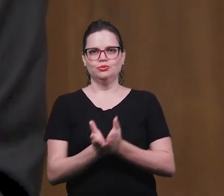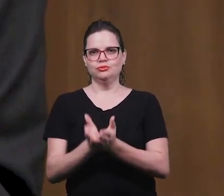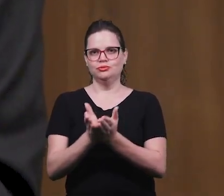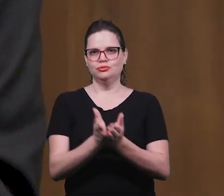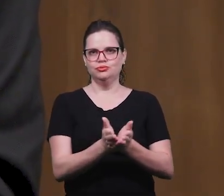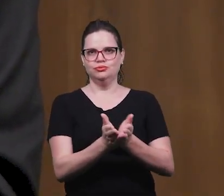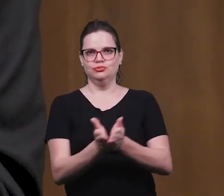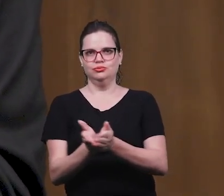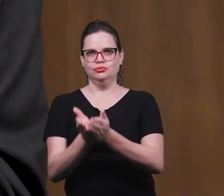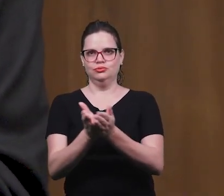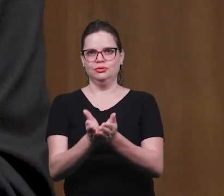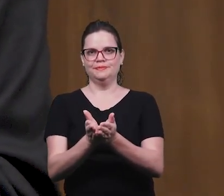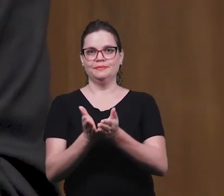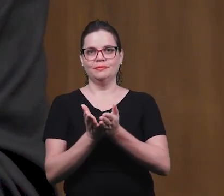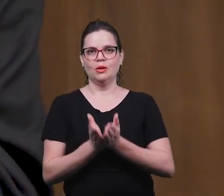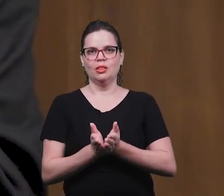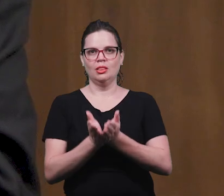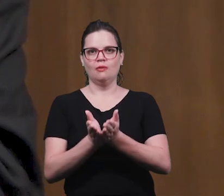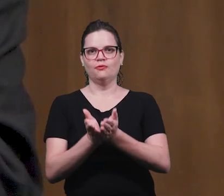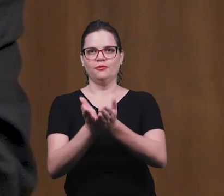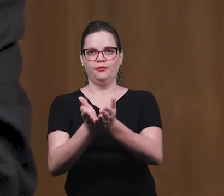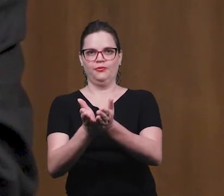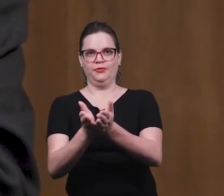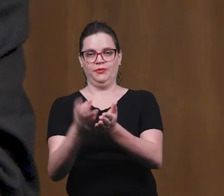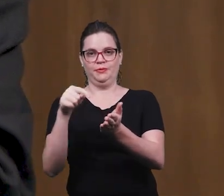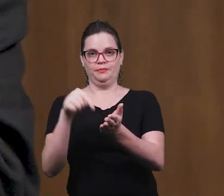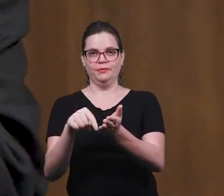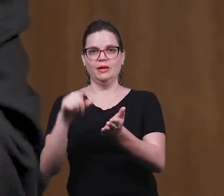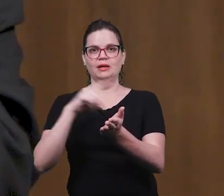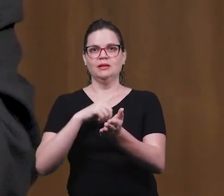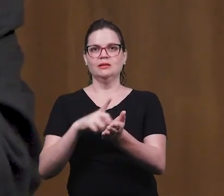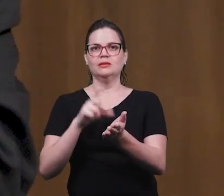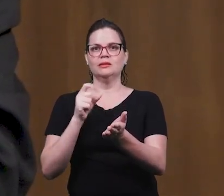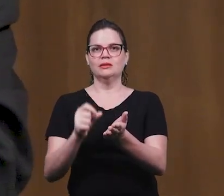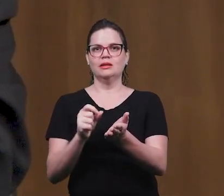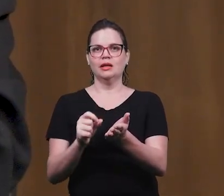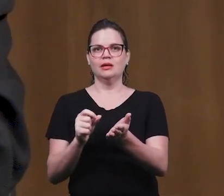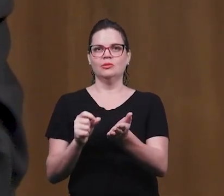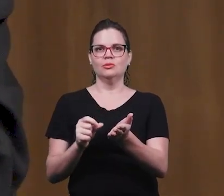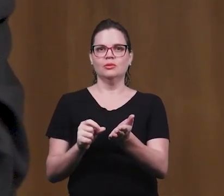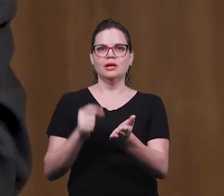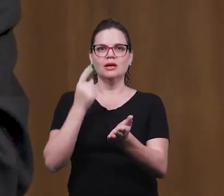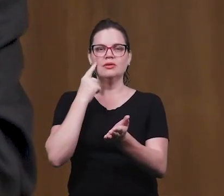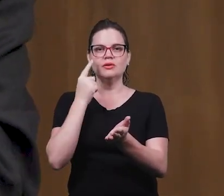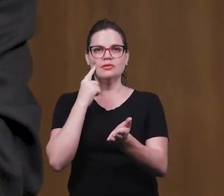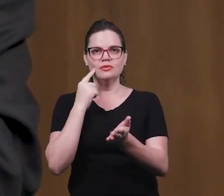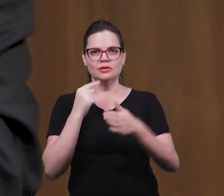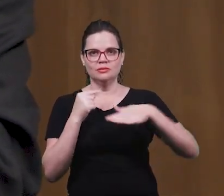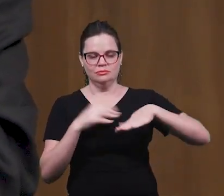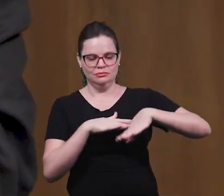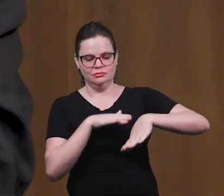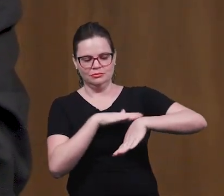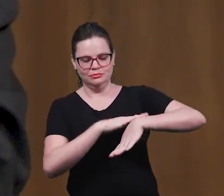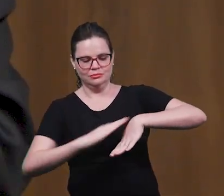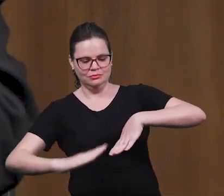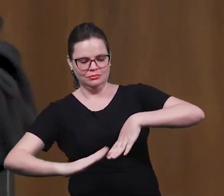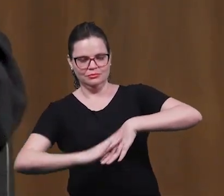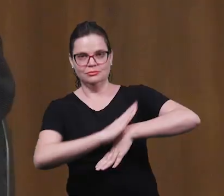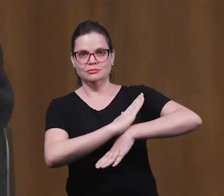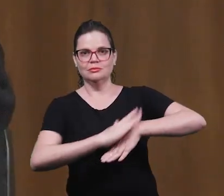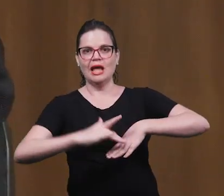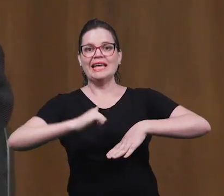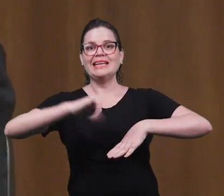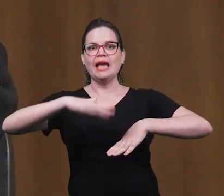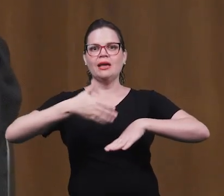uma prancha assim que ele controla o acesso, né, de quem vem do cais para dentro do navio, é só aquele acesso.